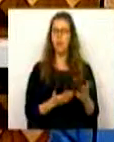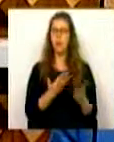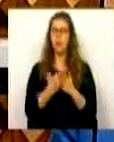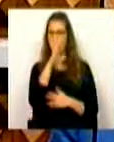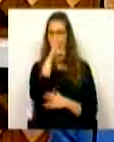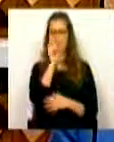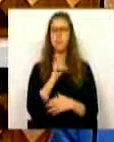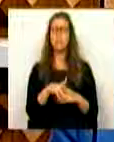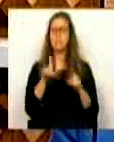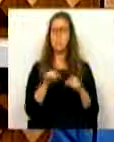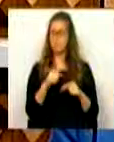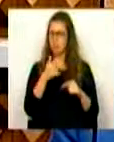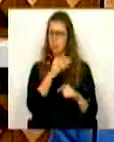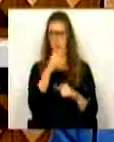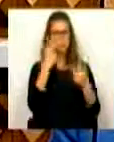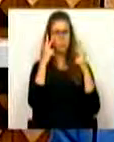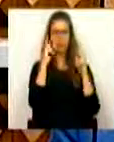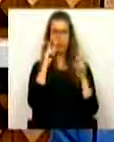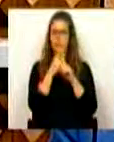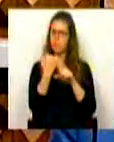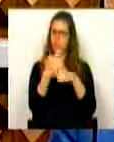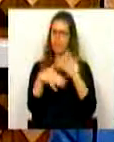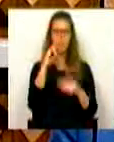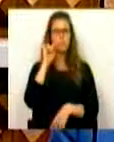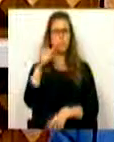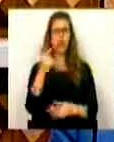proposta do Governo e está inteiramente disponível para o trabalho